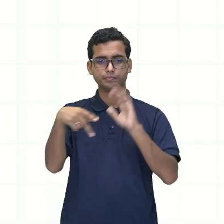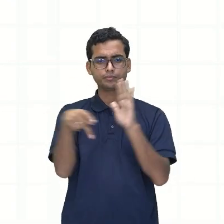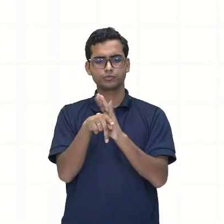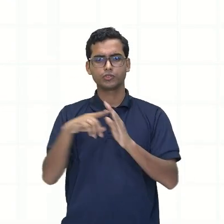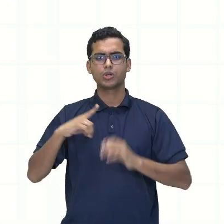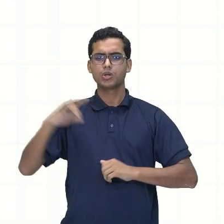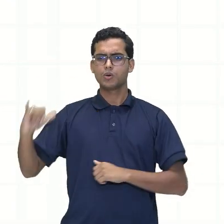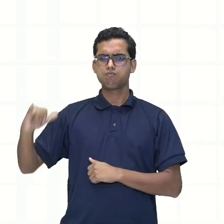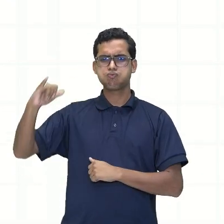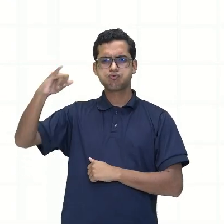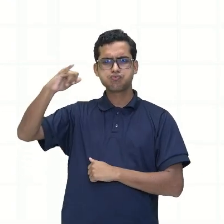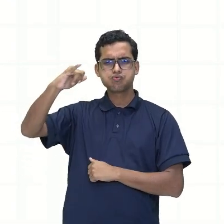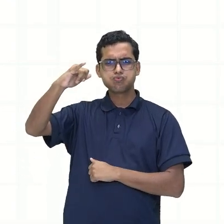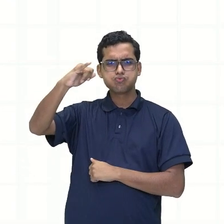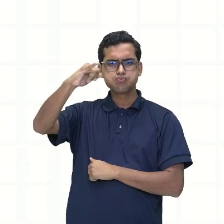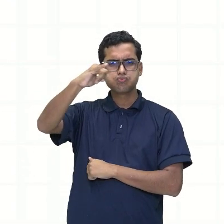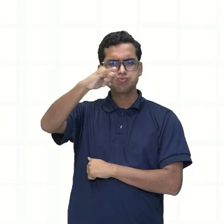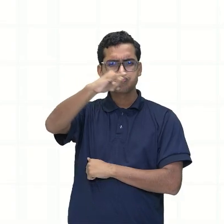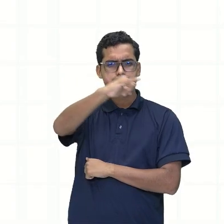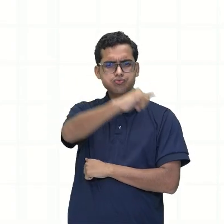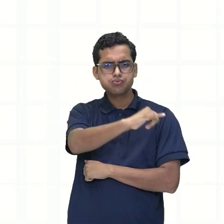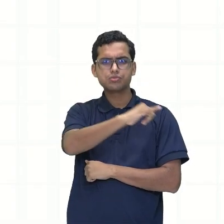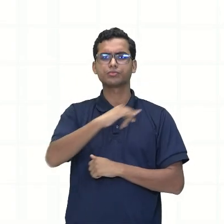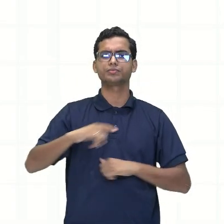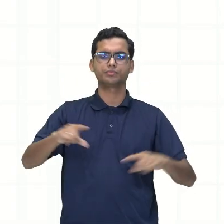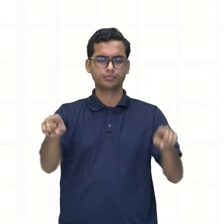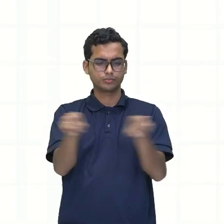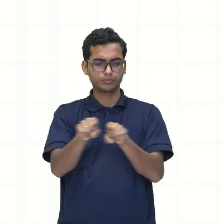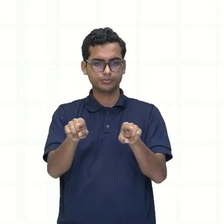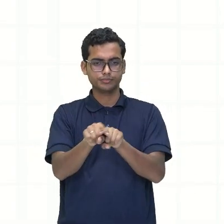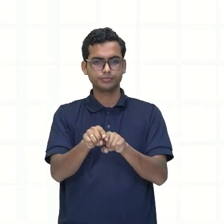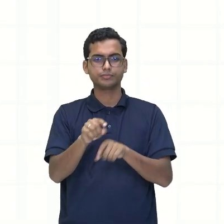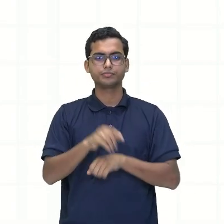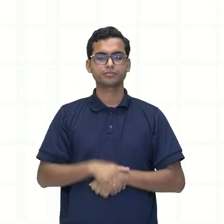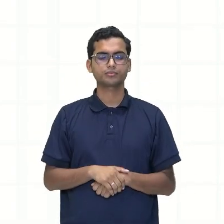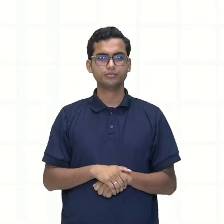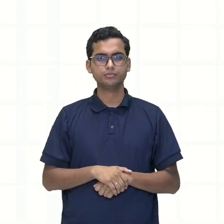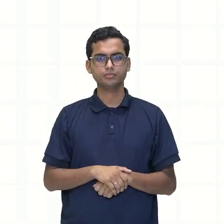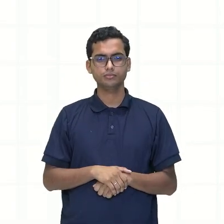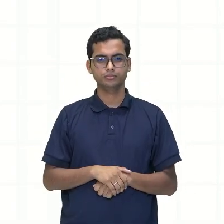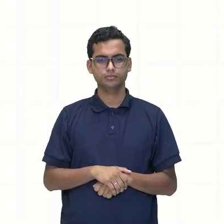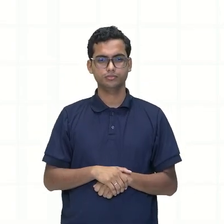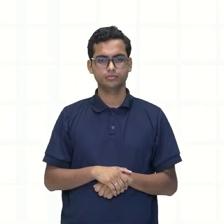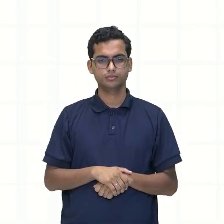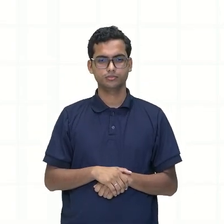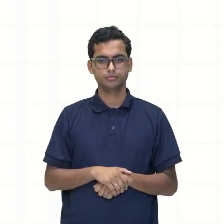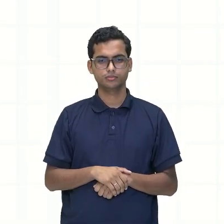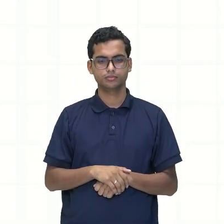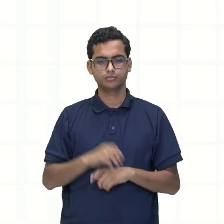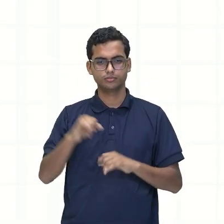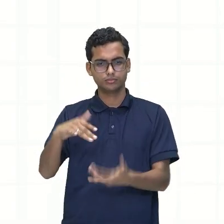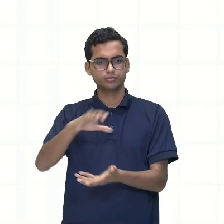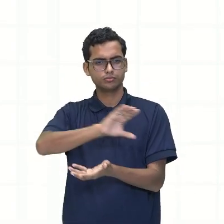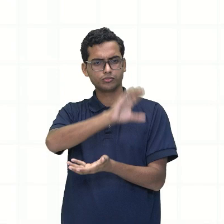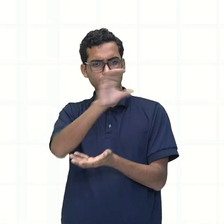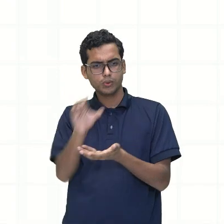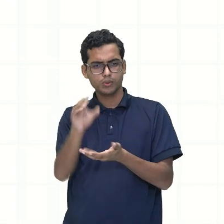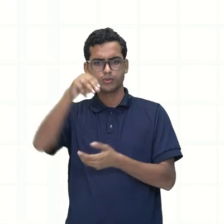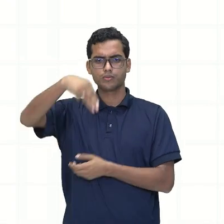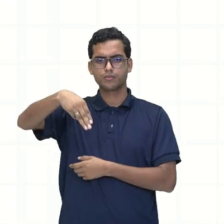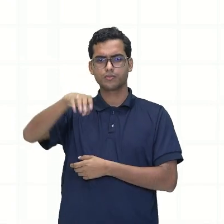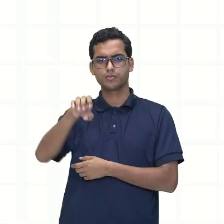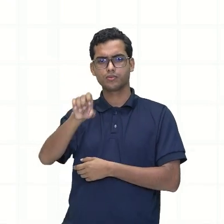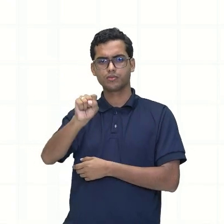aviões comerciais. E, seguindo, nós temos a mesosfera, que é a